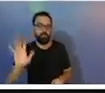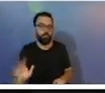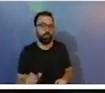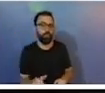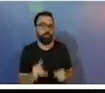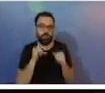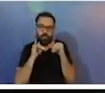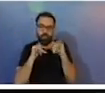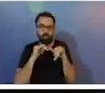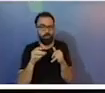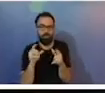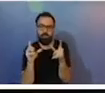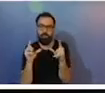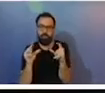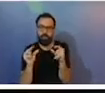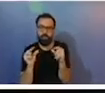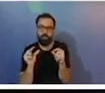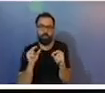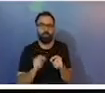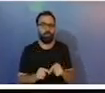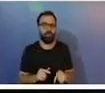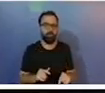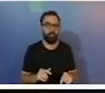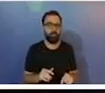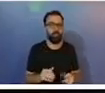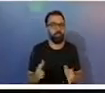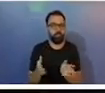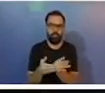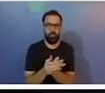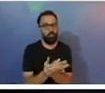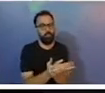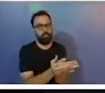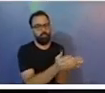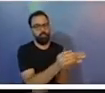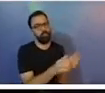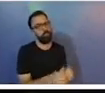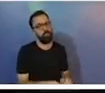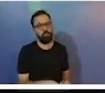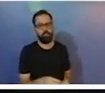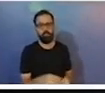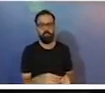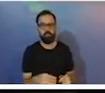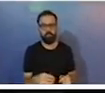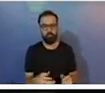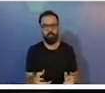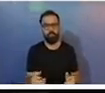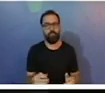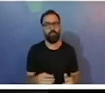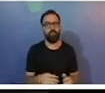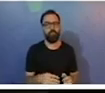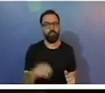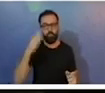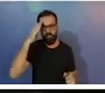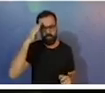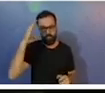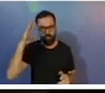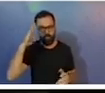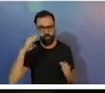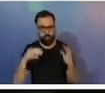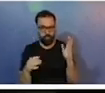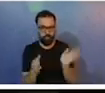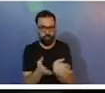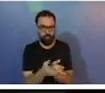poucas informações. E assim muitos navios se perdiam e muitos marinheiros morriam. Vocês viram nas aulas